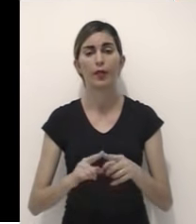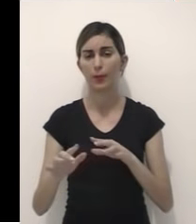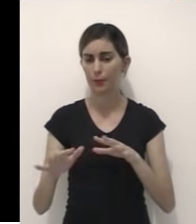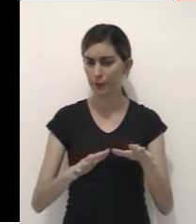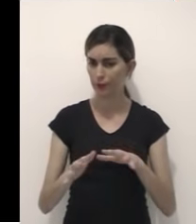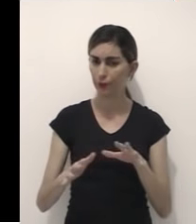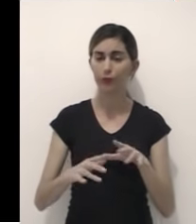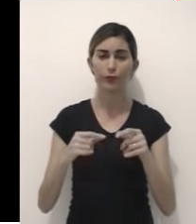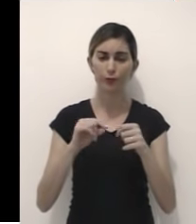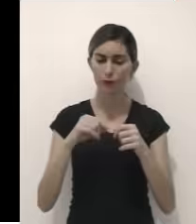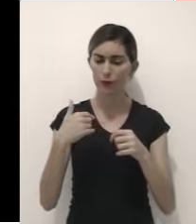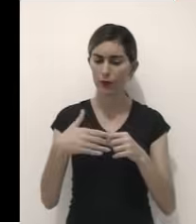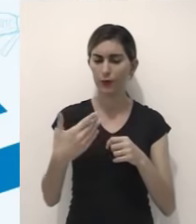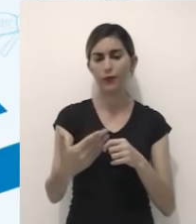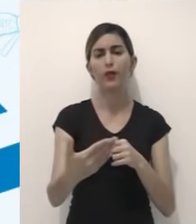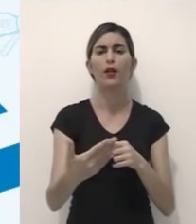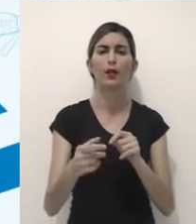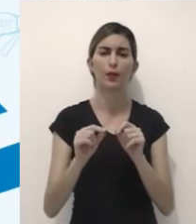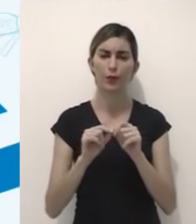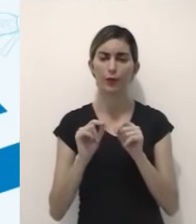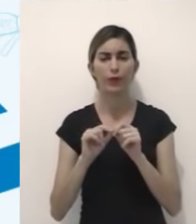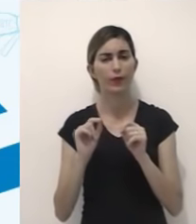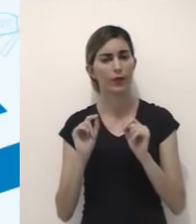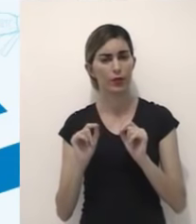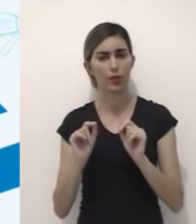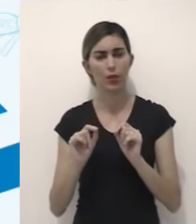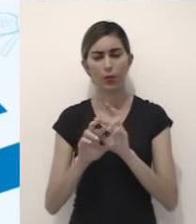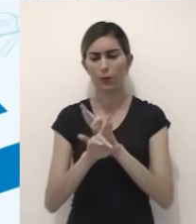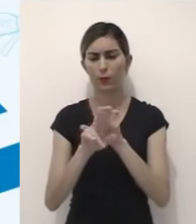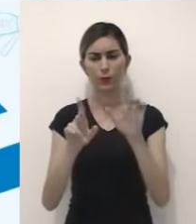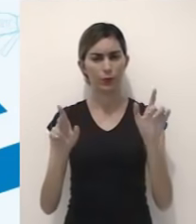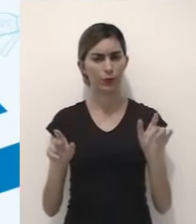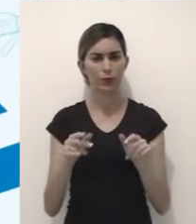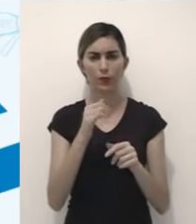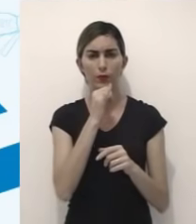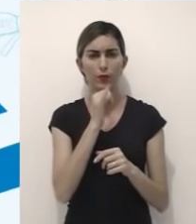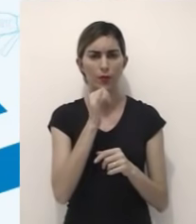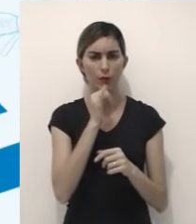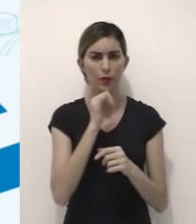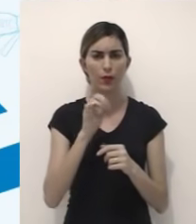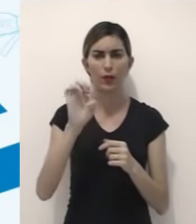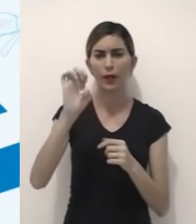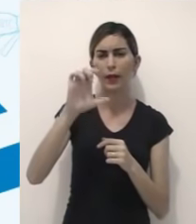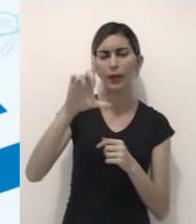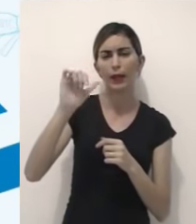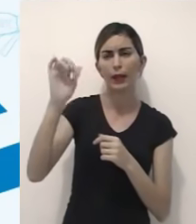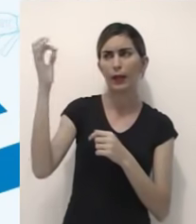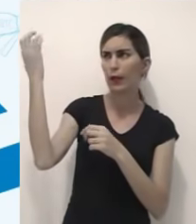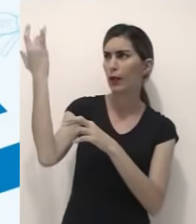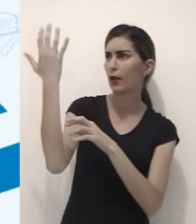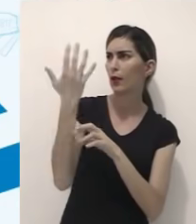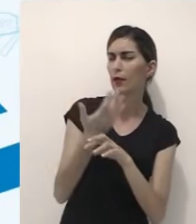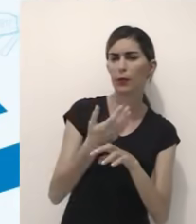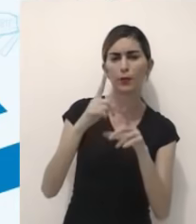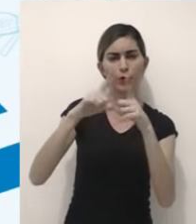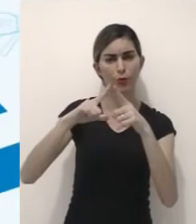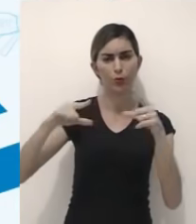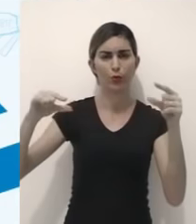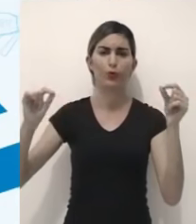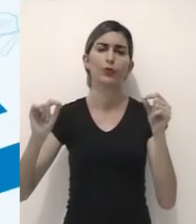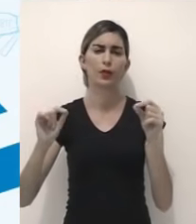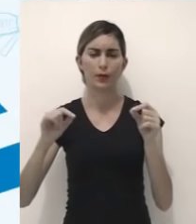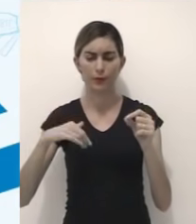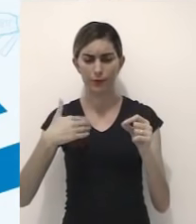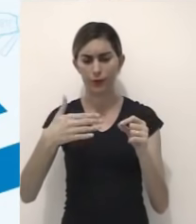combinação desses movimentos, que vai produzir fenômenos como, por exemplo, eclipse lunar, que a gente vai